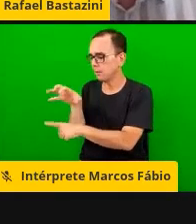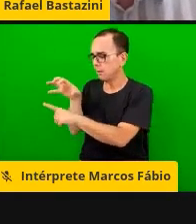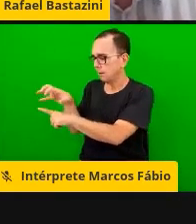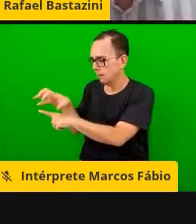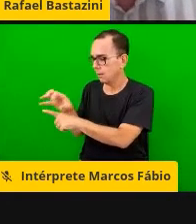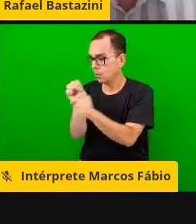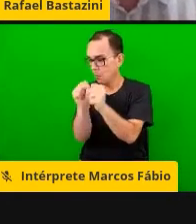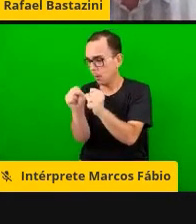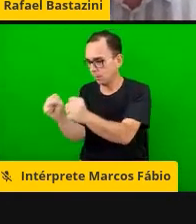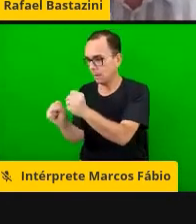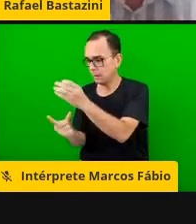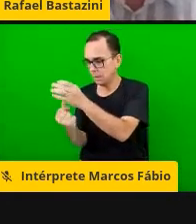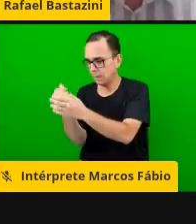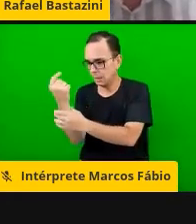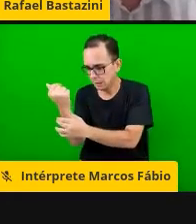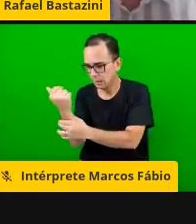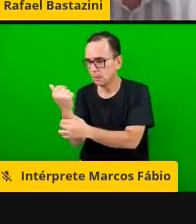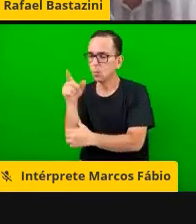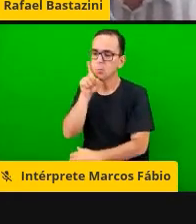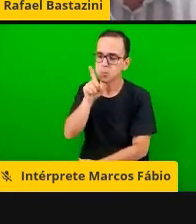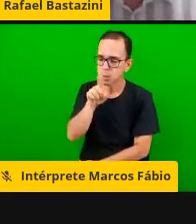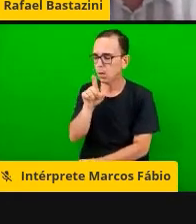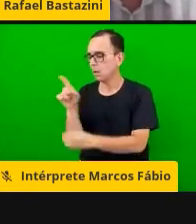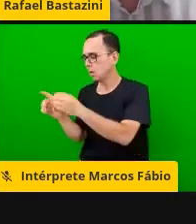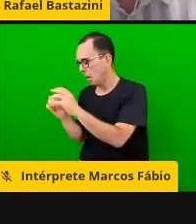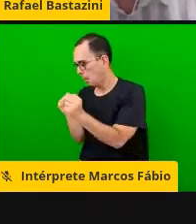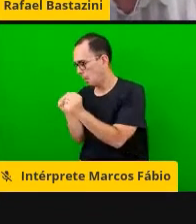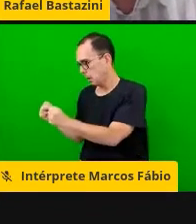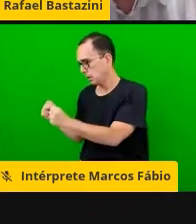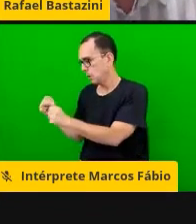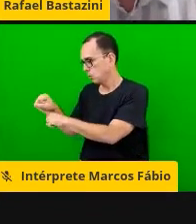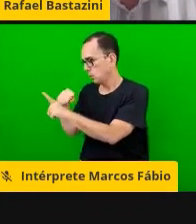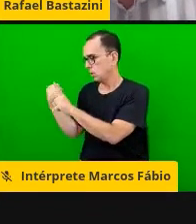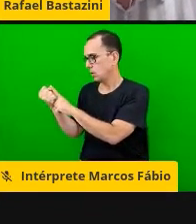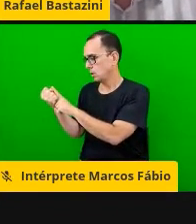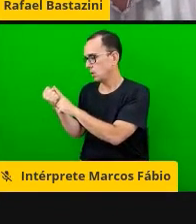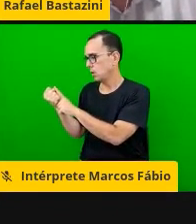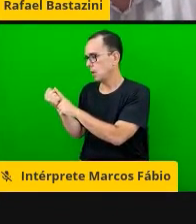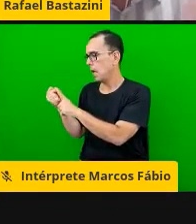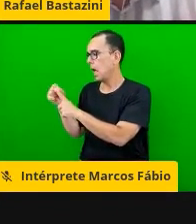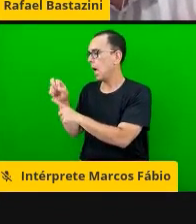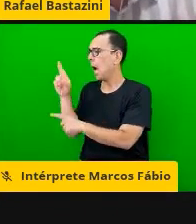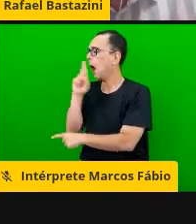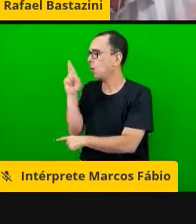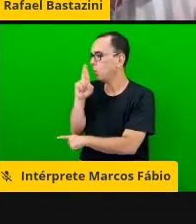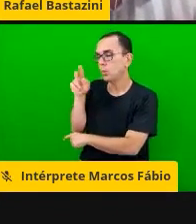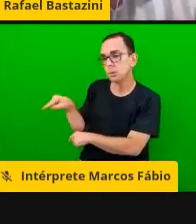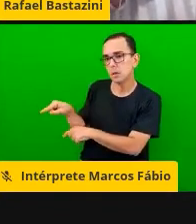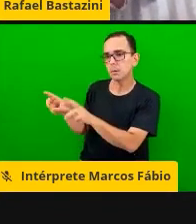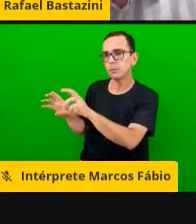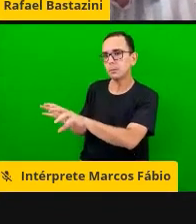potência capitalista, os Estados Unidos, e da potência socialista, a União Soviética. A gente vai ter, então, a